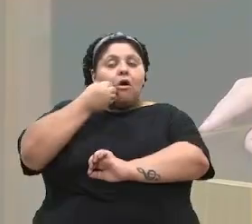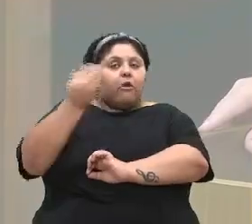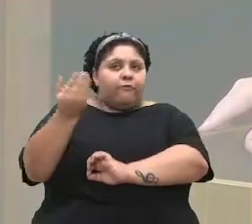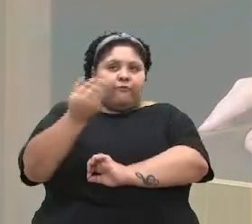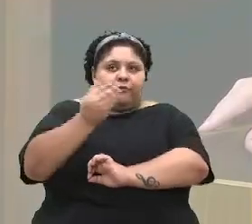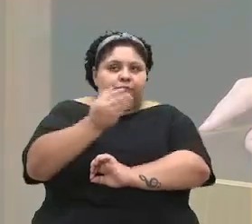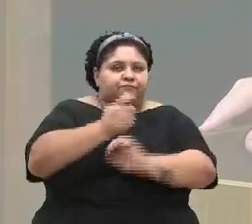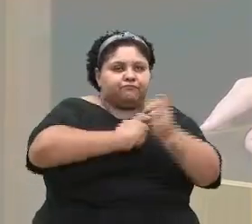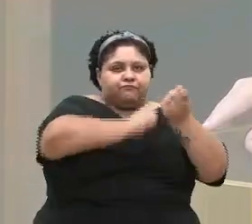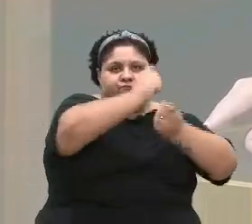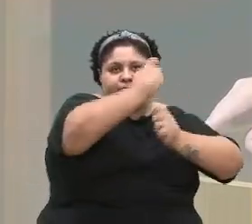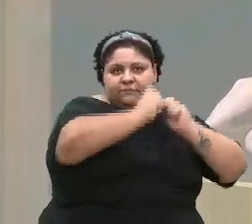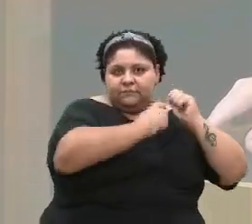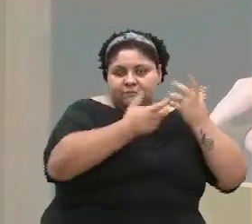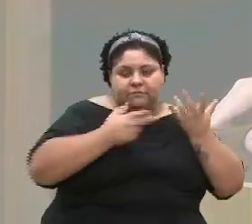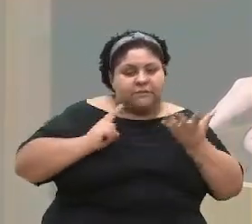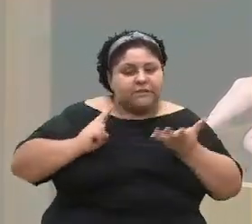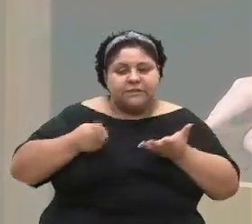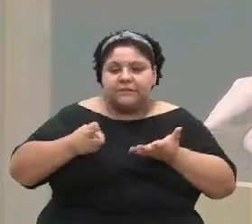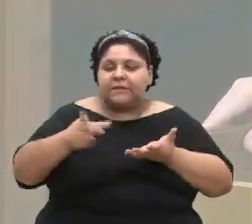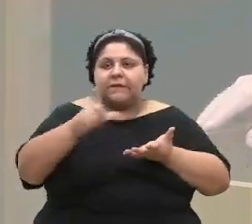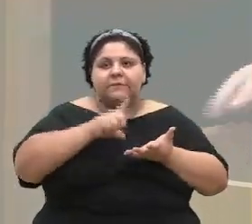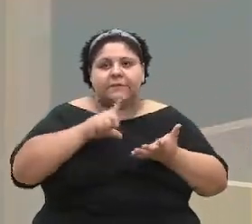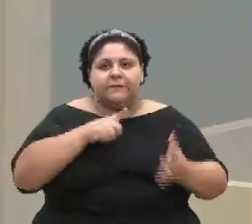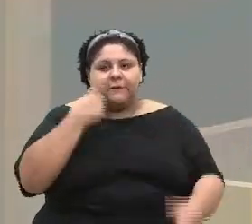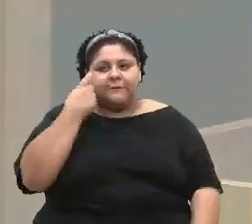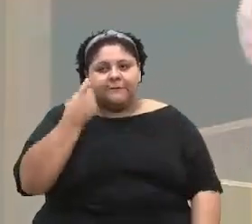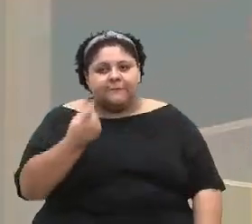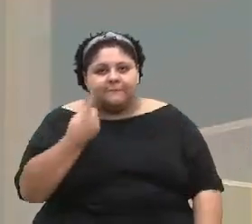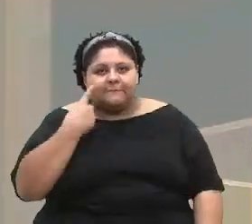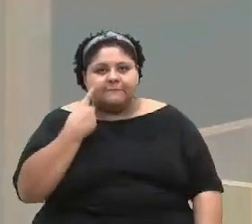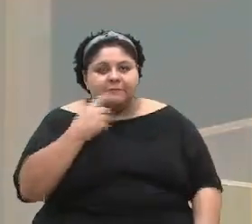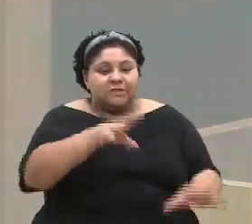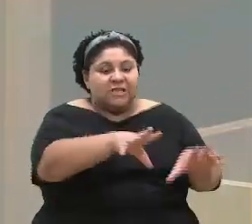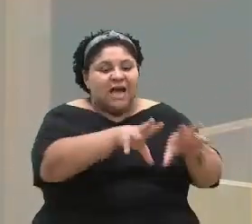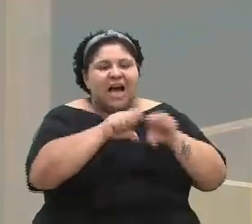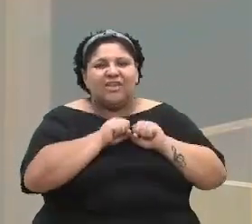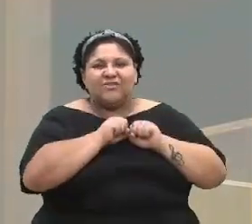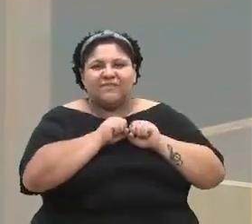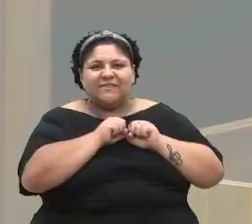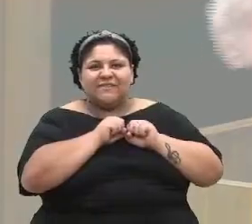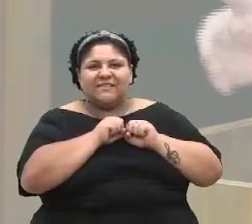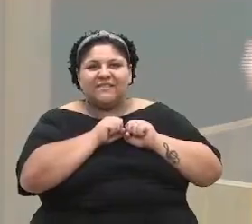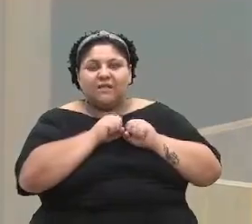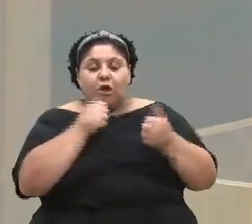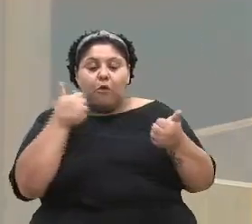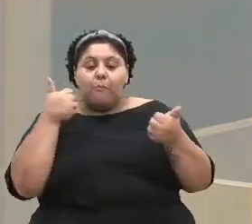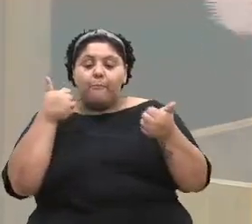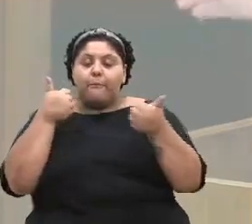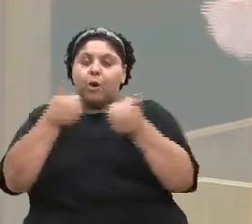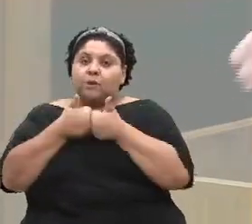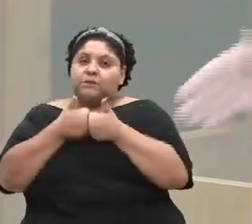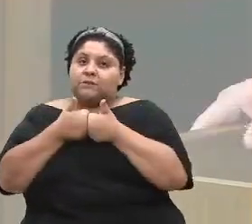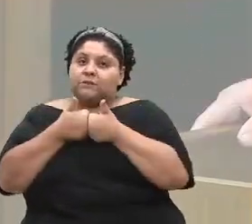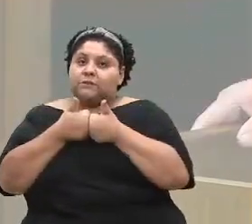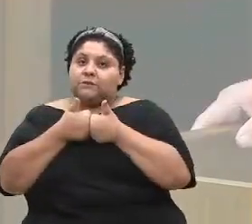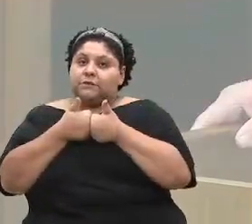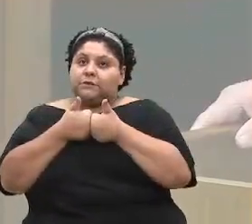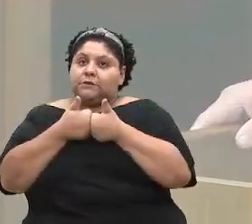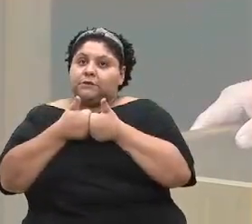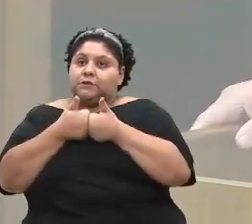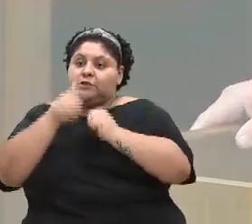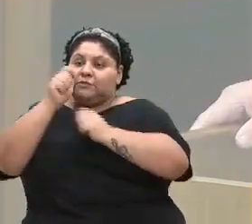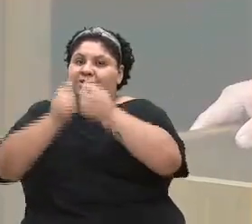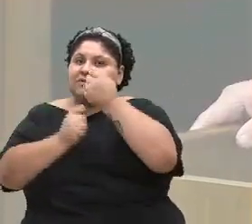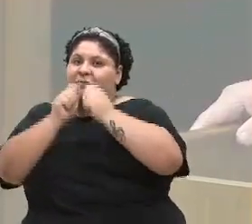empresa sempre tem o interesse, vamos dizer assim, de adotar uma área, aquela área que está próximo do seu